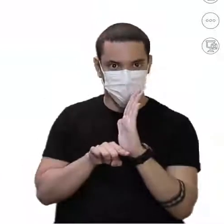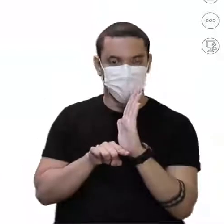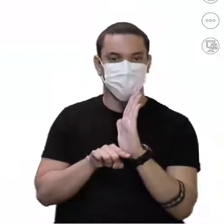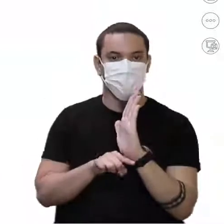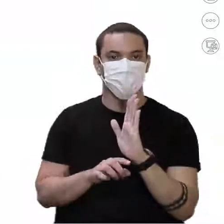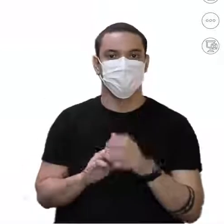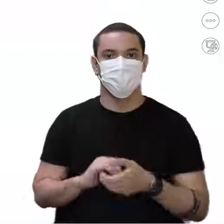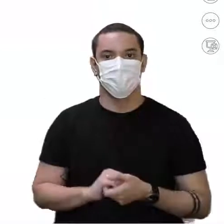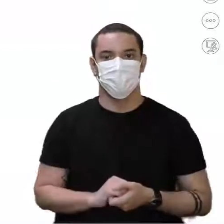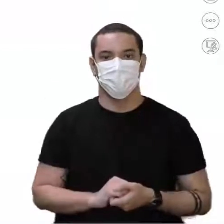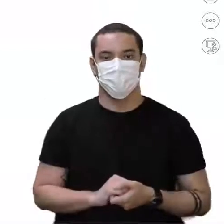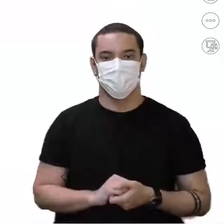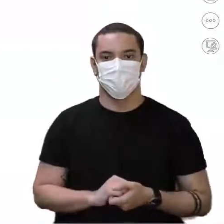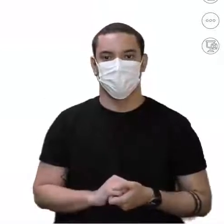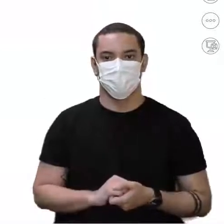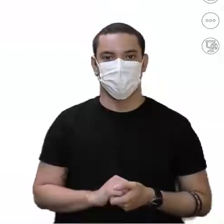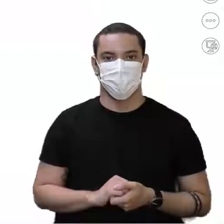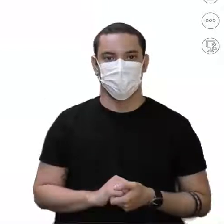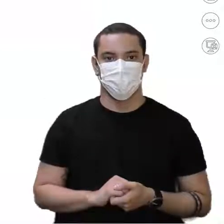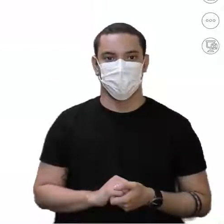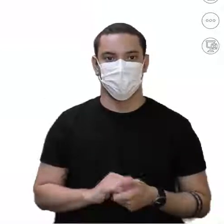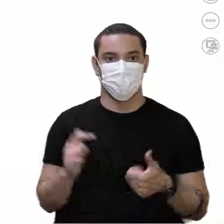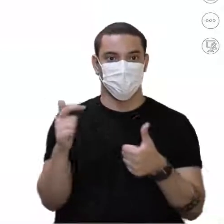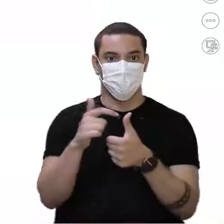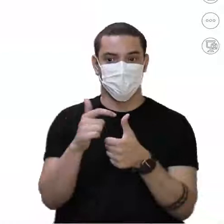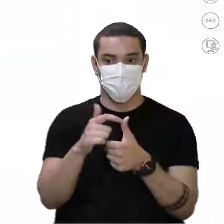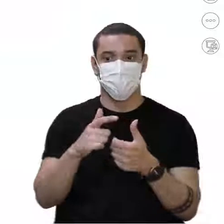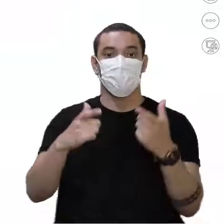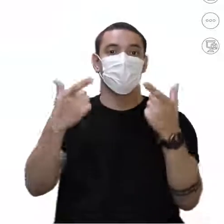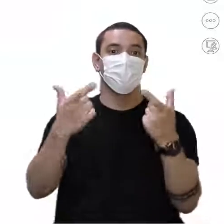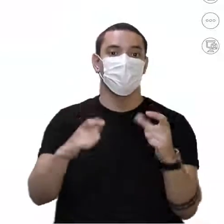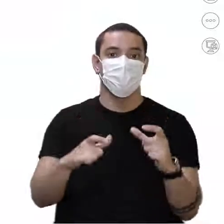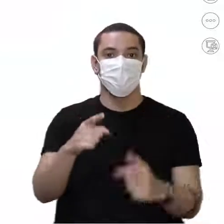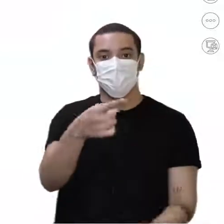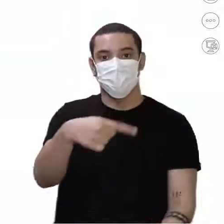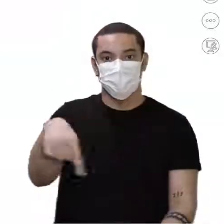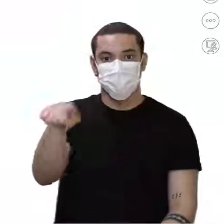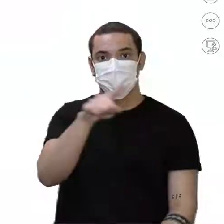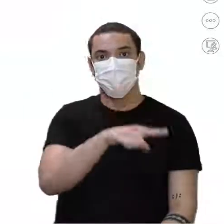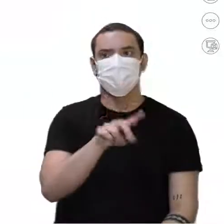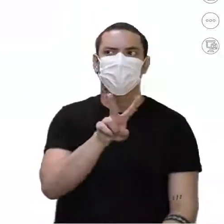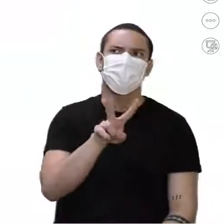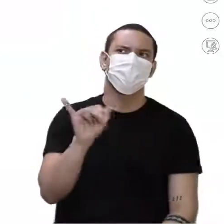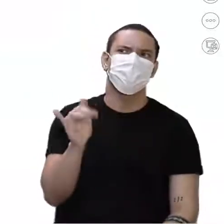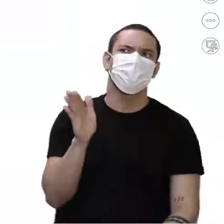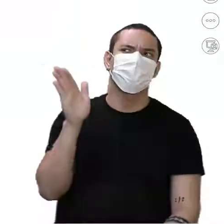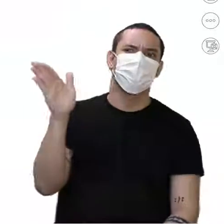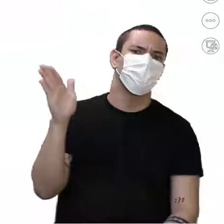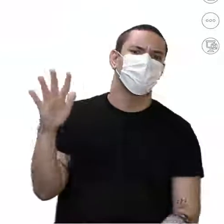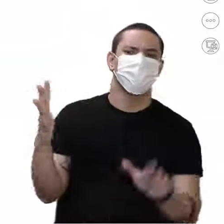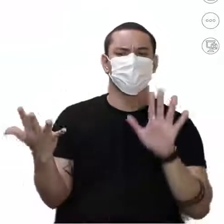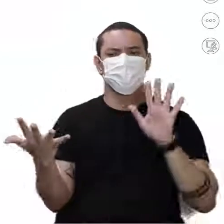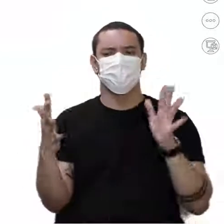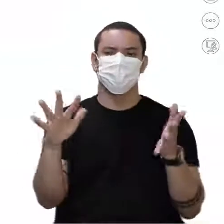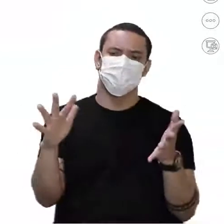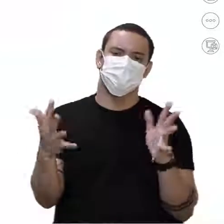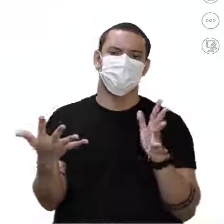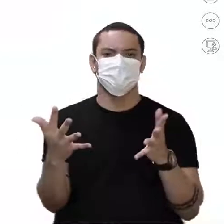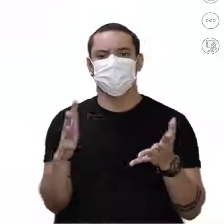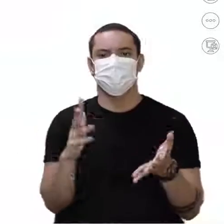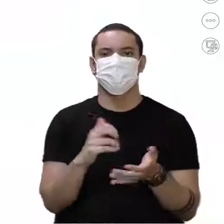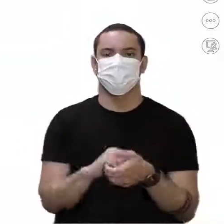Where do you usually go? Onde você geralmente vai? Essa pergunta está